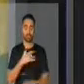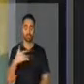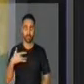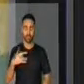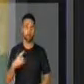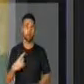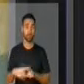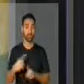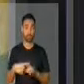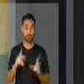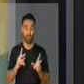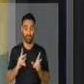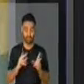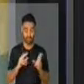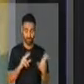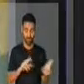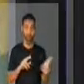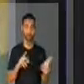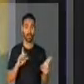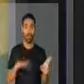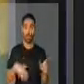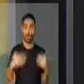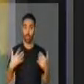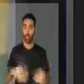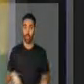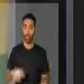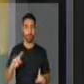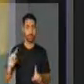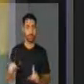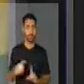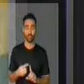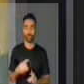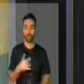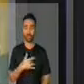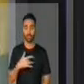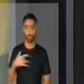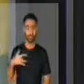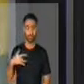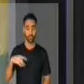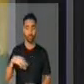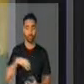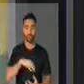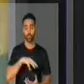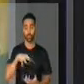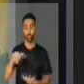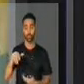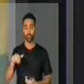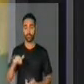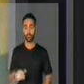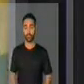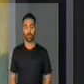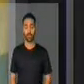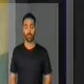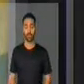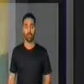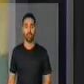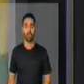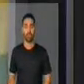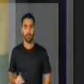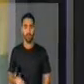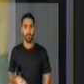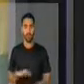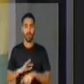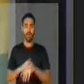porque o câncer é um dos principais desafios da saúde pública mundial. É a doença que